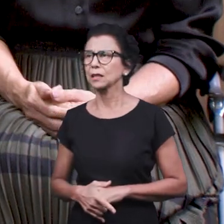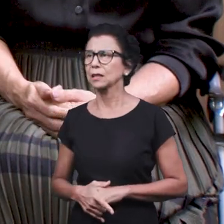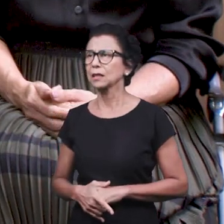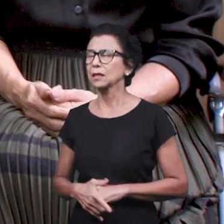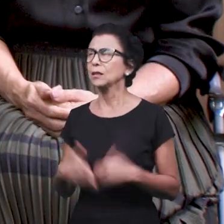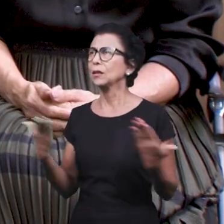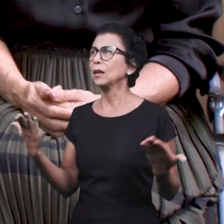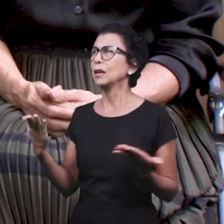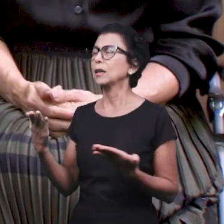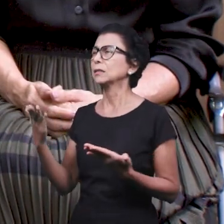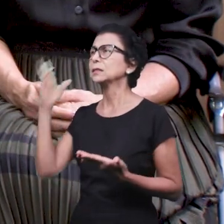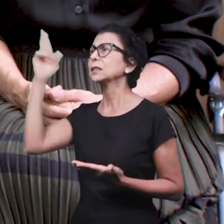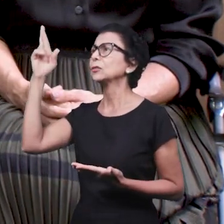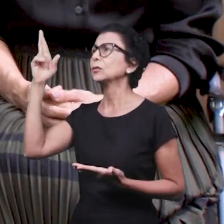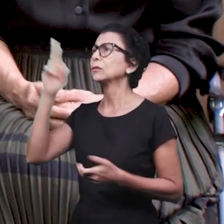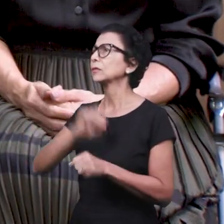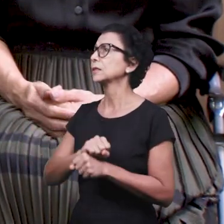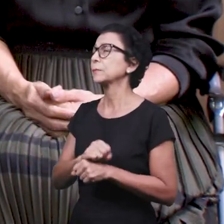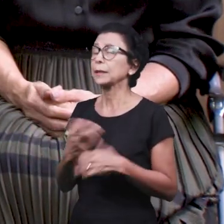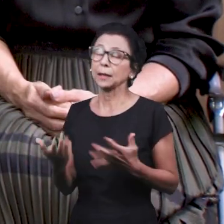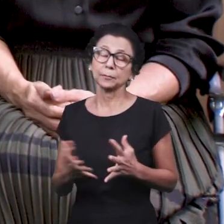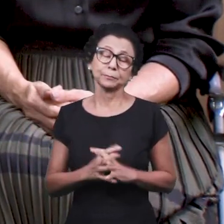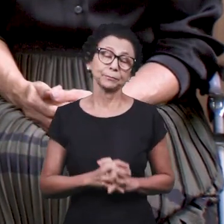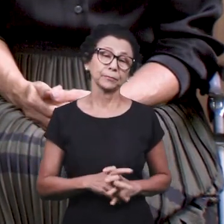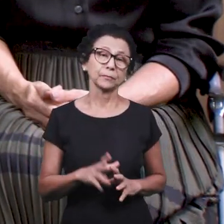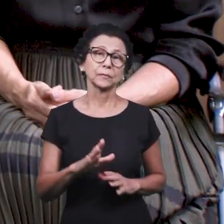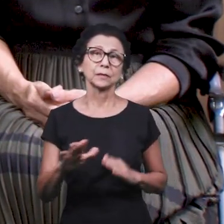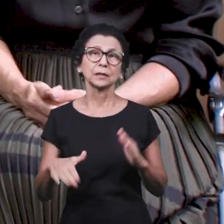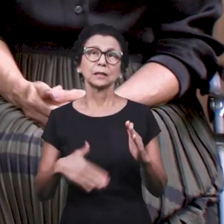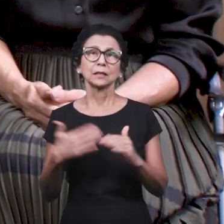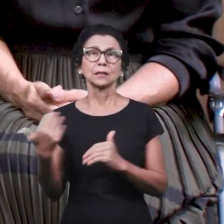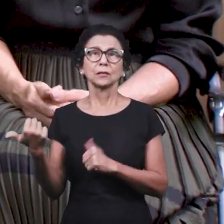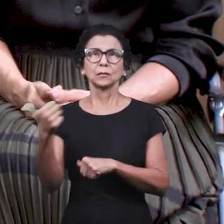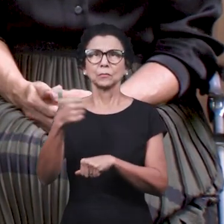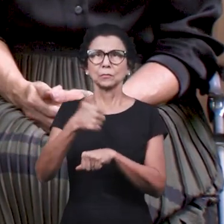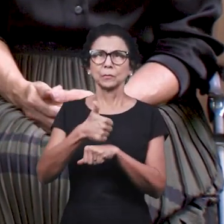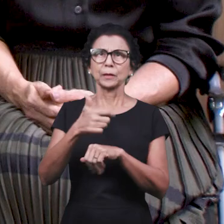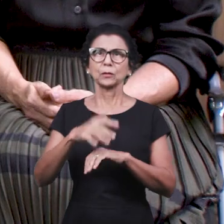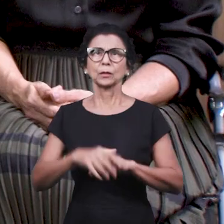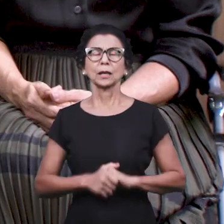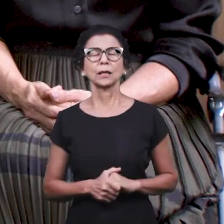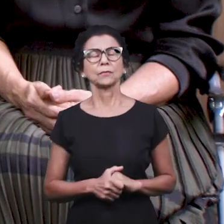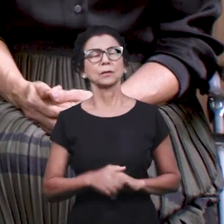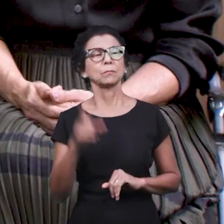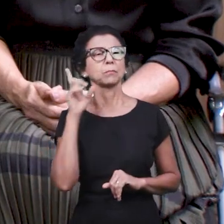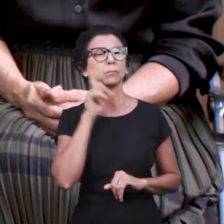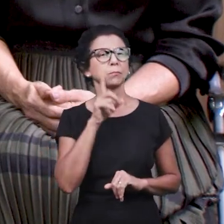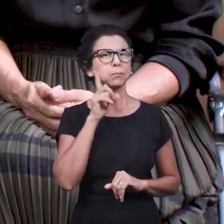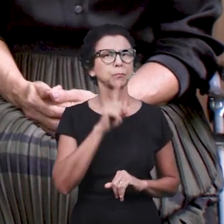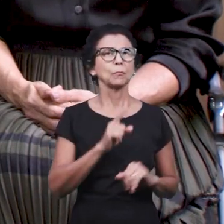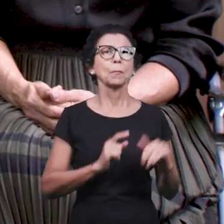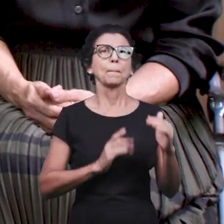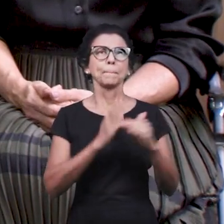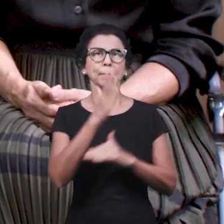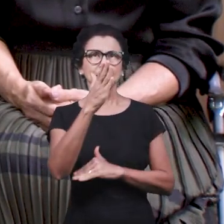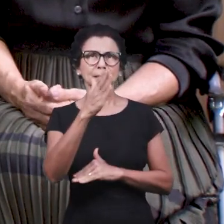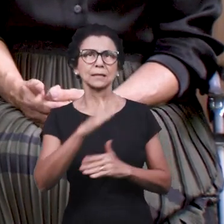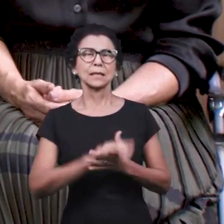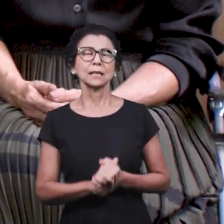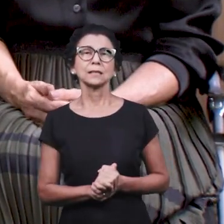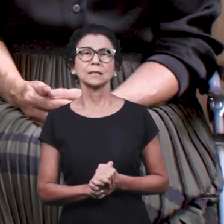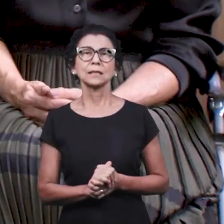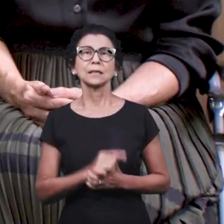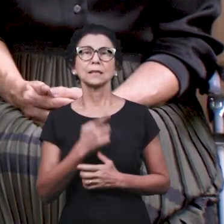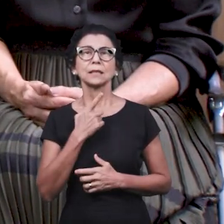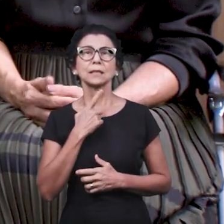isso, hein? Vou esperar. Aí esperei. Então agora eu fiquei como primeiro lugar, né? Todas que chegavam passavam por mim. Passei Estados Unidos, passei um monte de lugares, que é geralmente que as pessoas querem